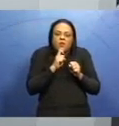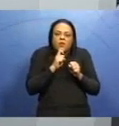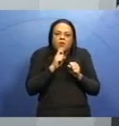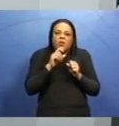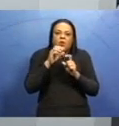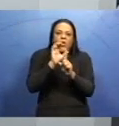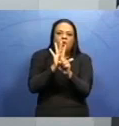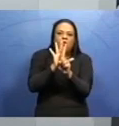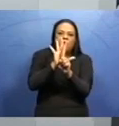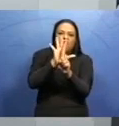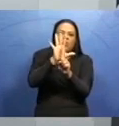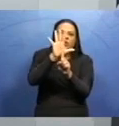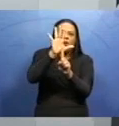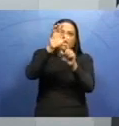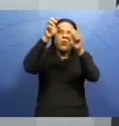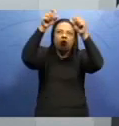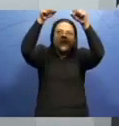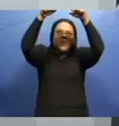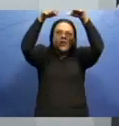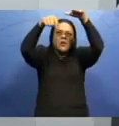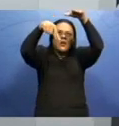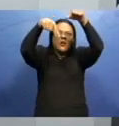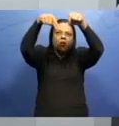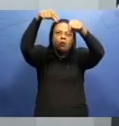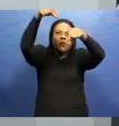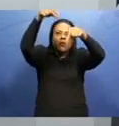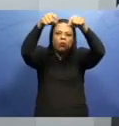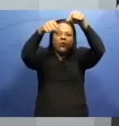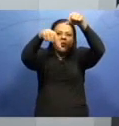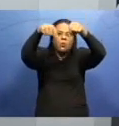líquido, em forma de gotículas.